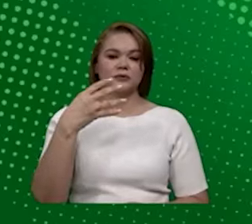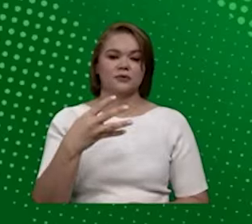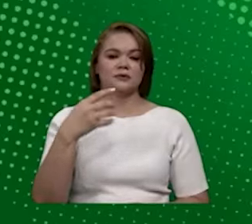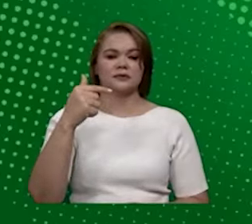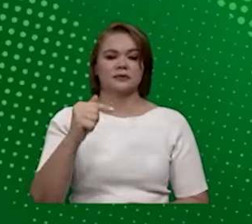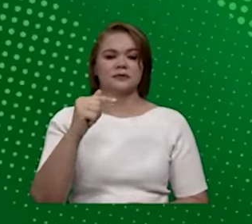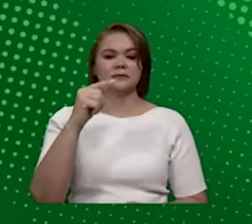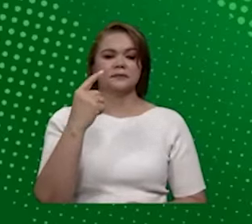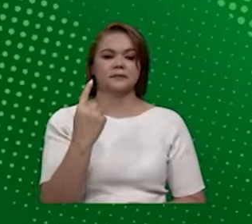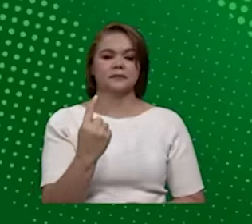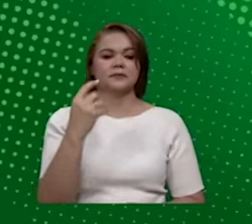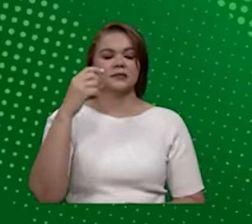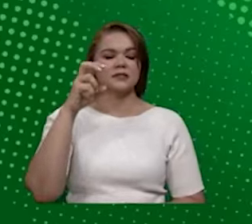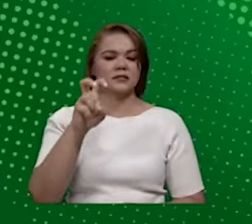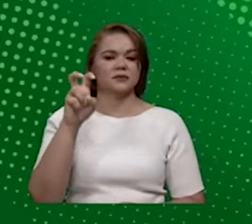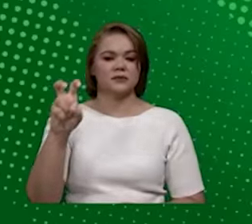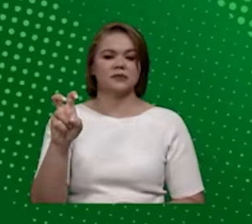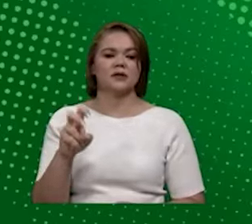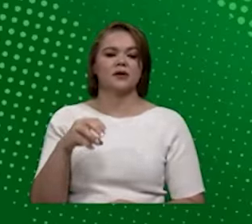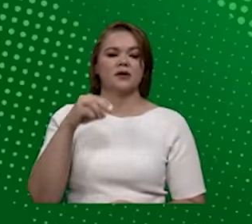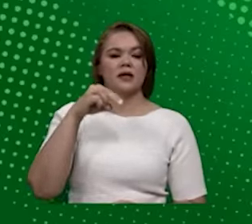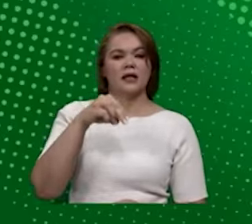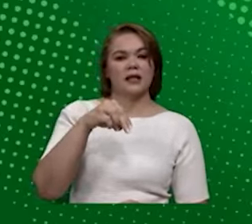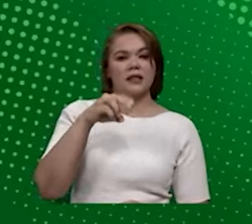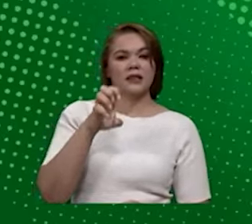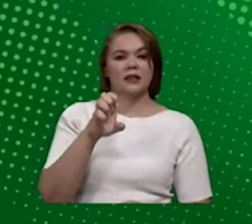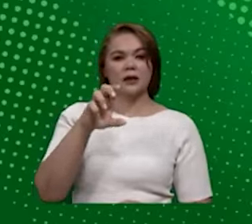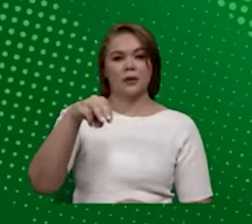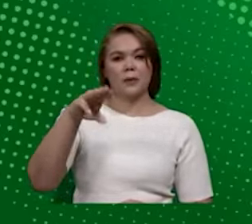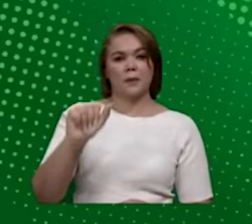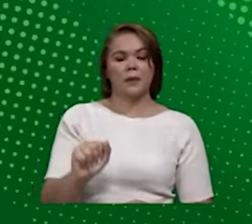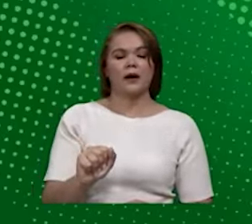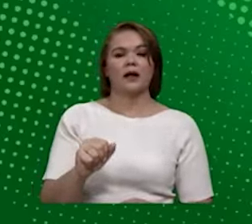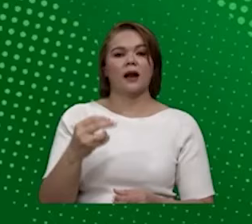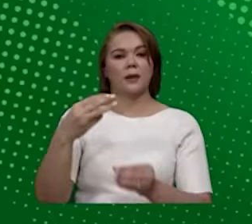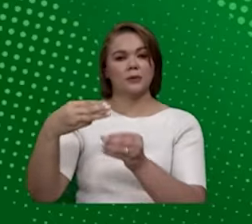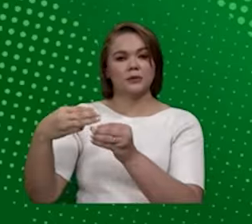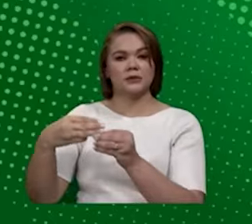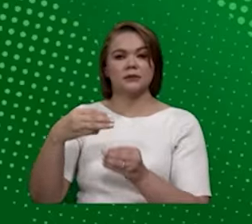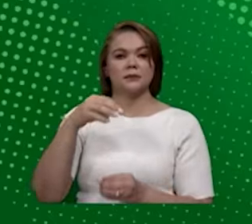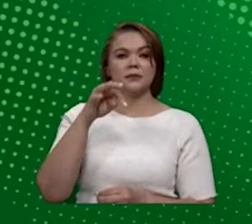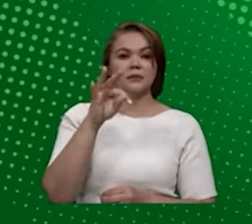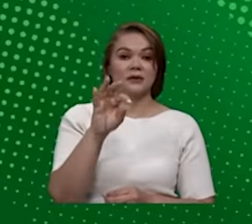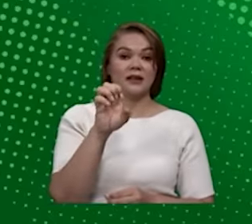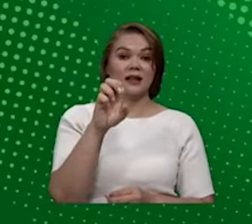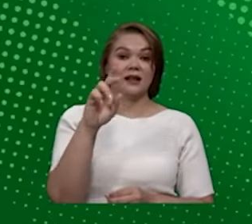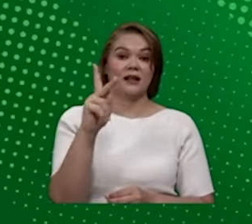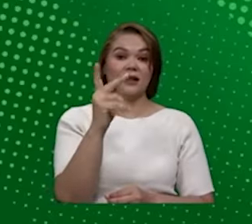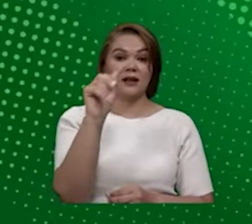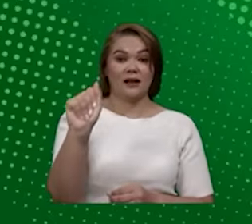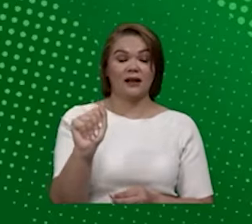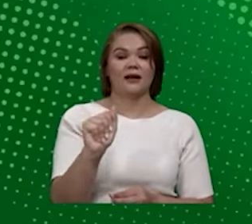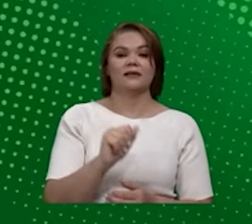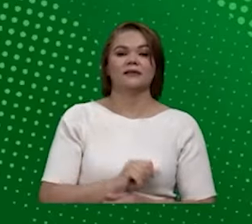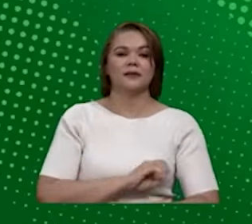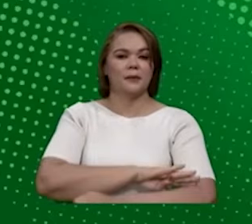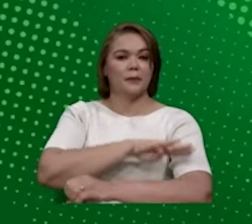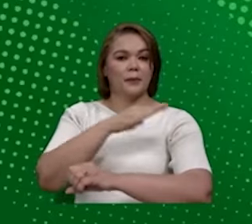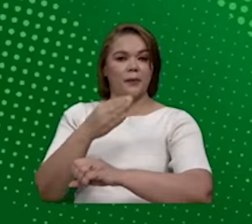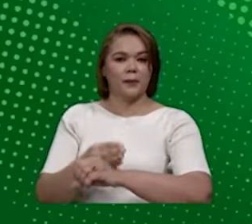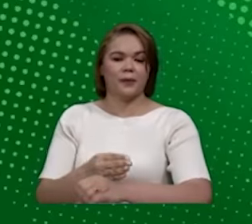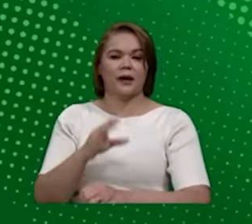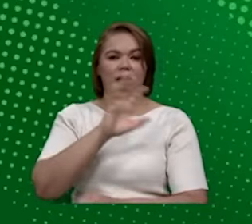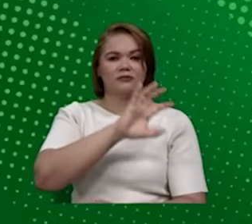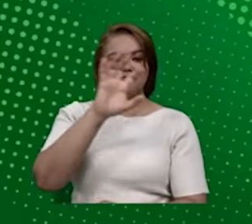0247155, Nelma. Nelma é de Telha, tá? Município de Telha. Carla foi a pé quente regional própria, Jaque.